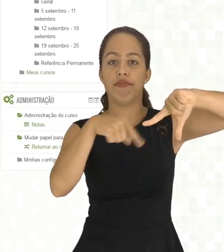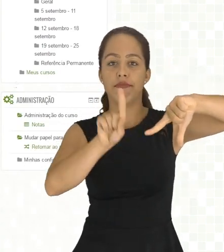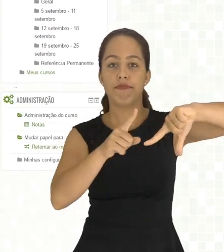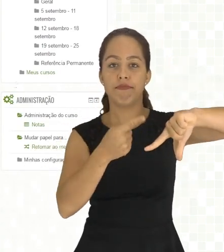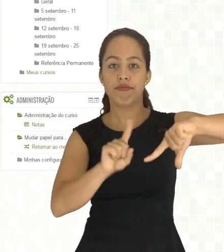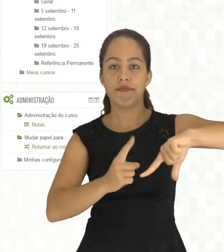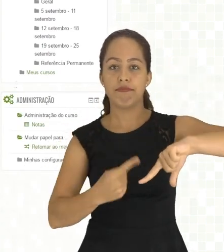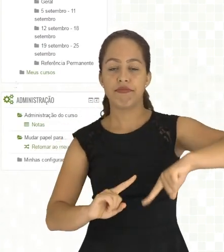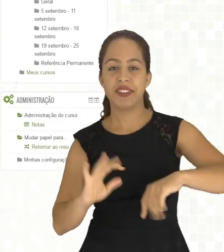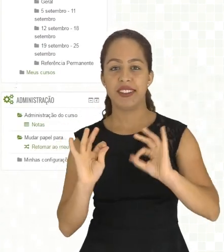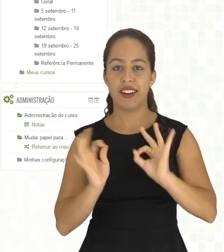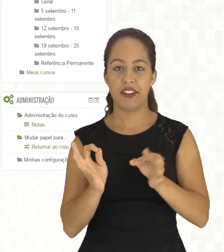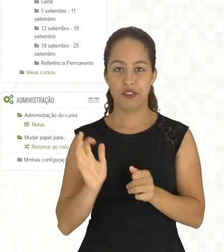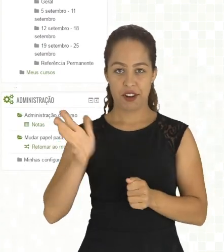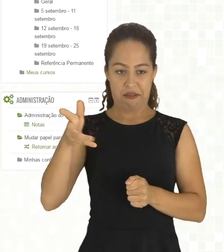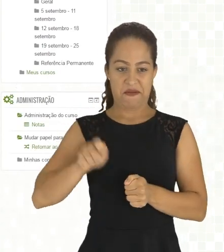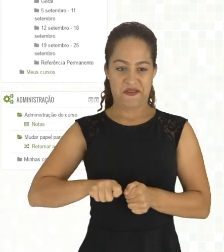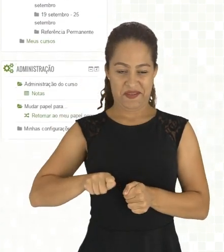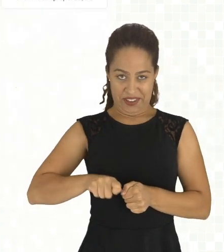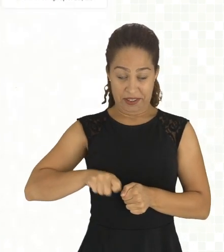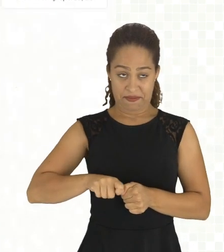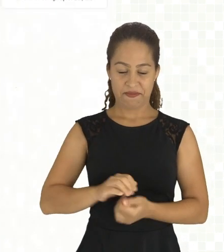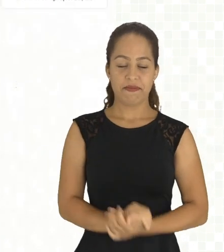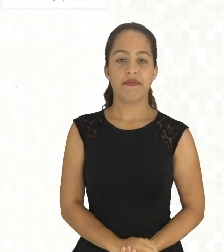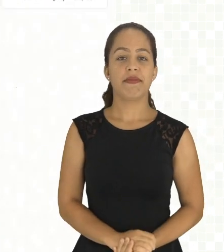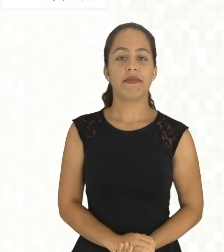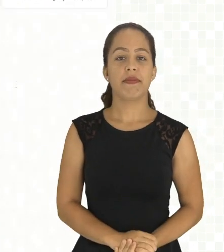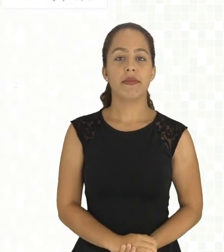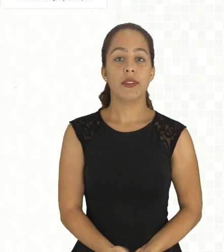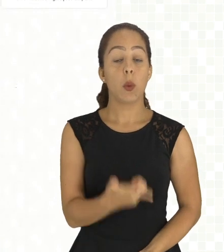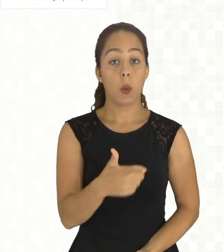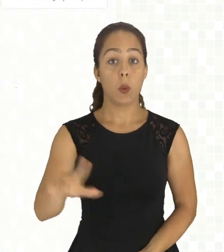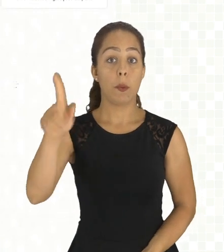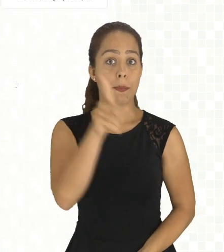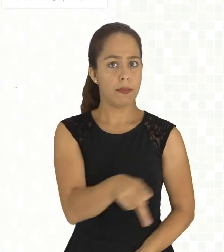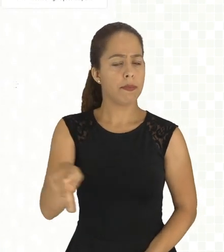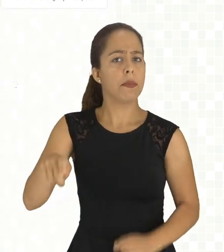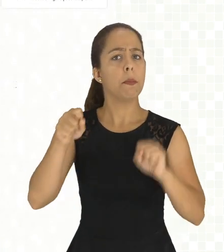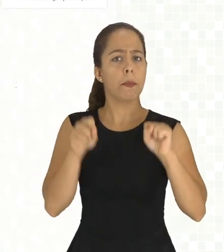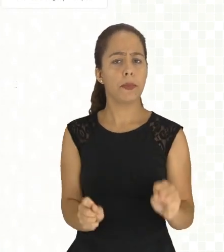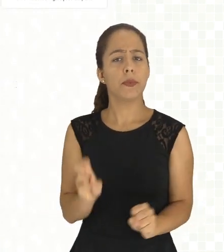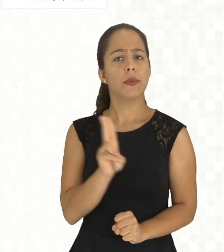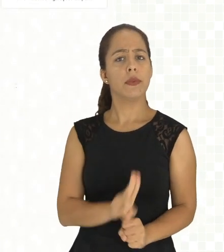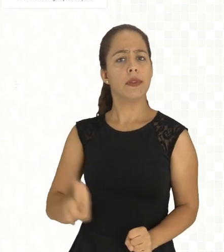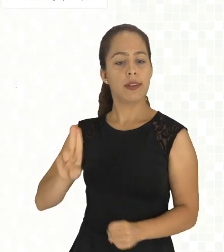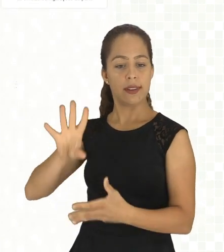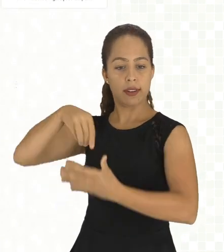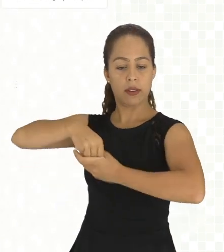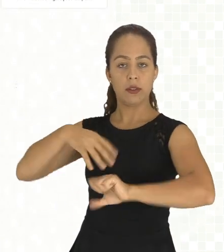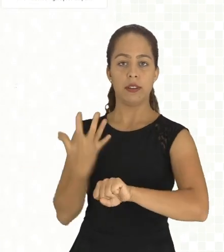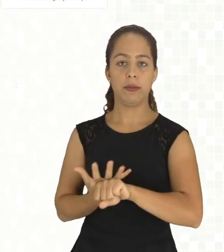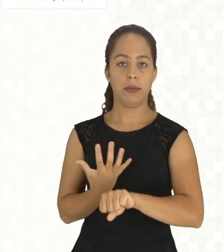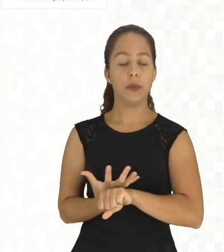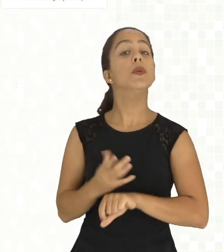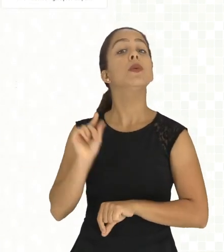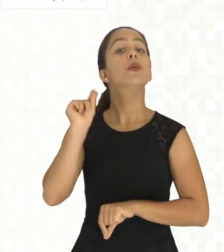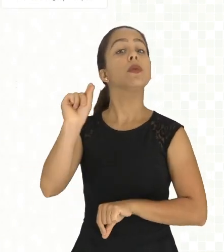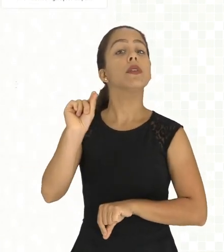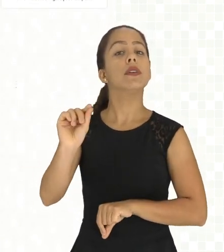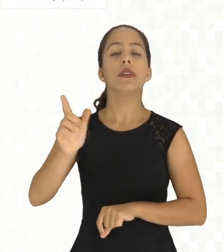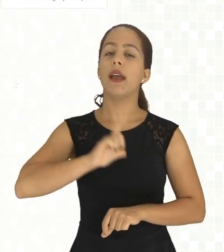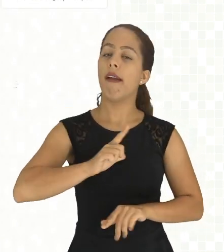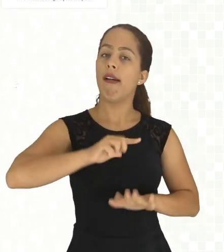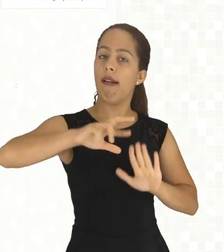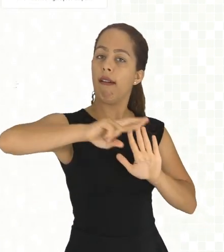realizou outro recurso que os professores vão poder utilizar e que vai aparecer nas suas disciplinas é é a